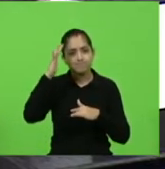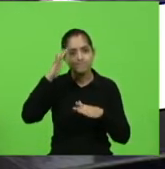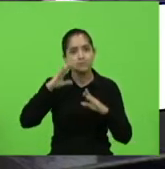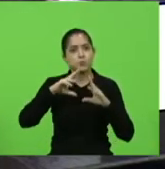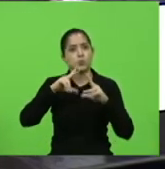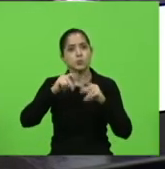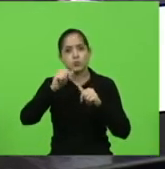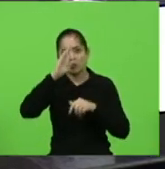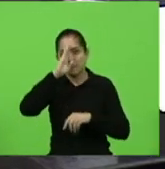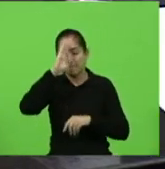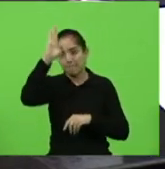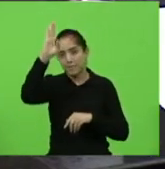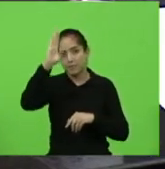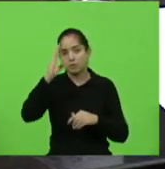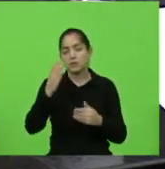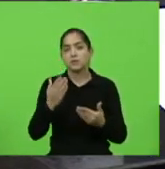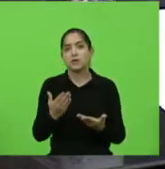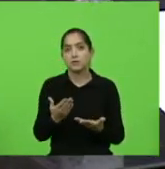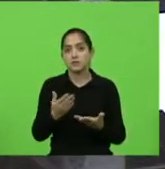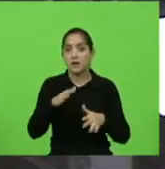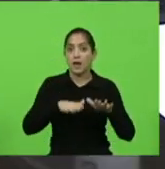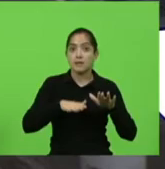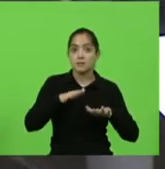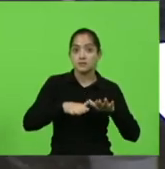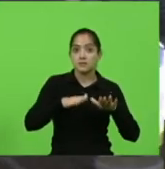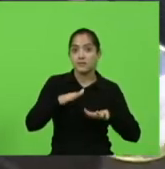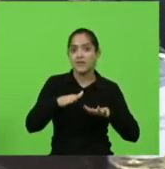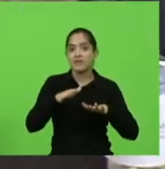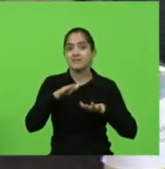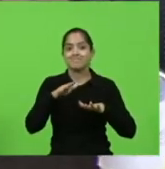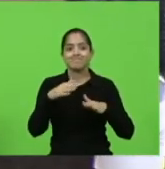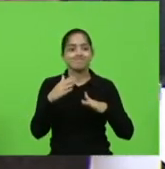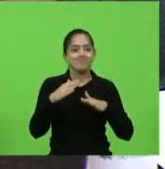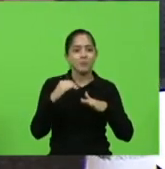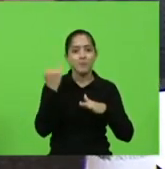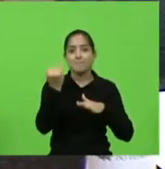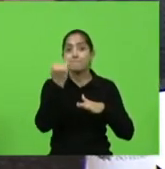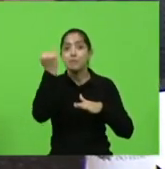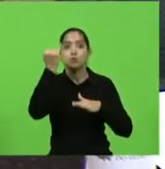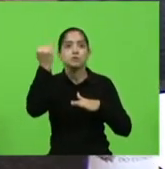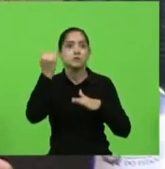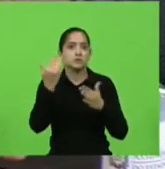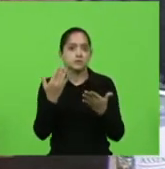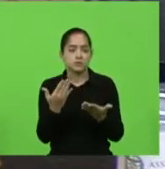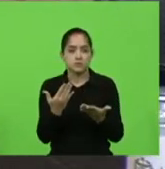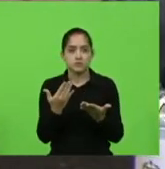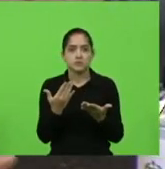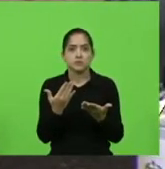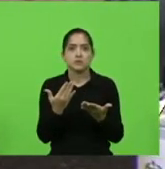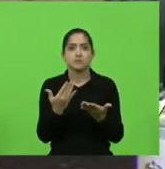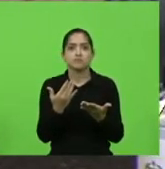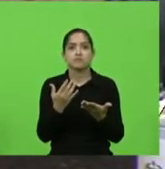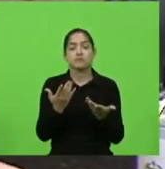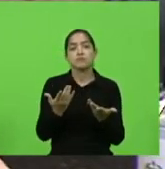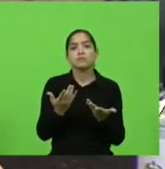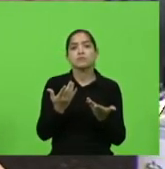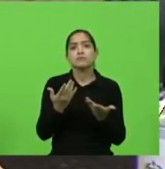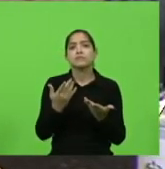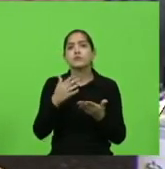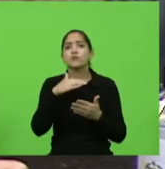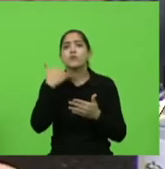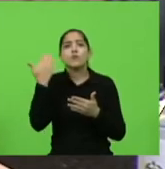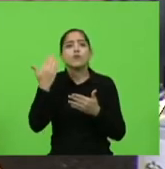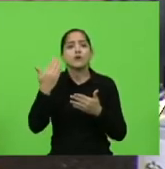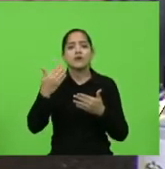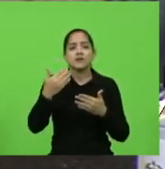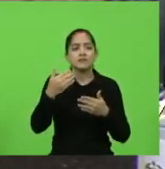prioridade, às vezes eu vejo que não é tão importante. Um exemplo, quando nós partirmos, o que falarão de nós? Qual é o